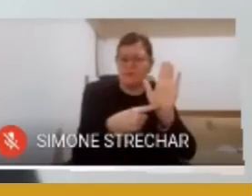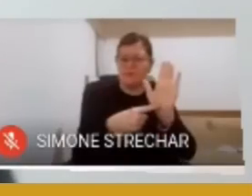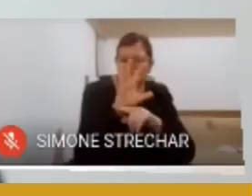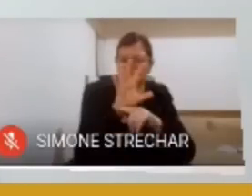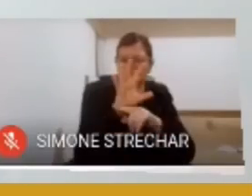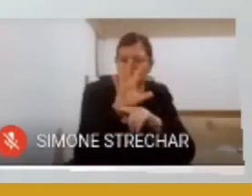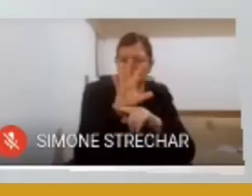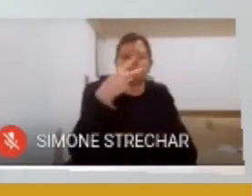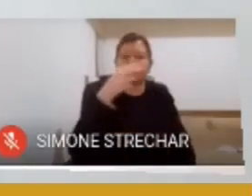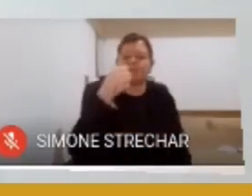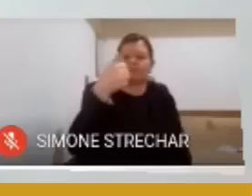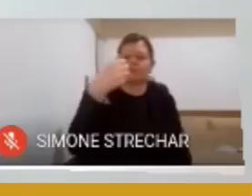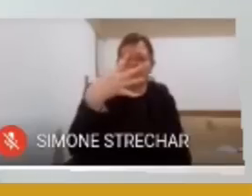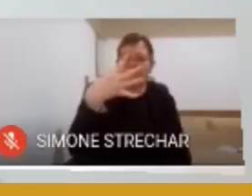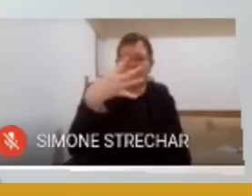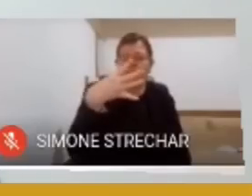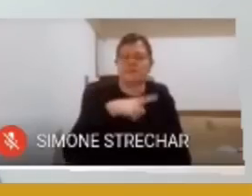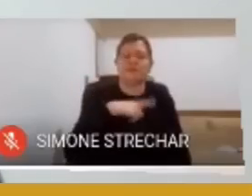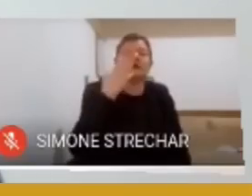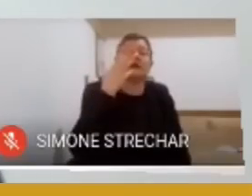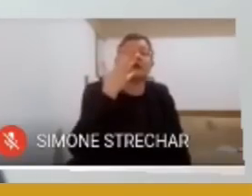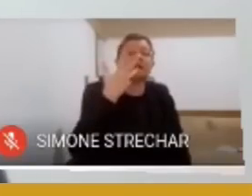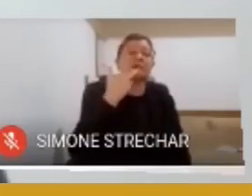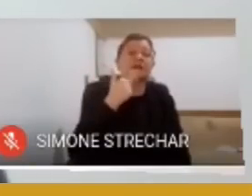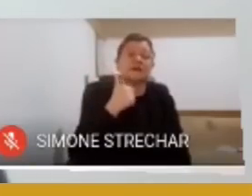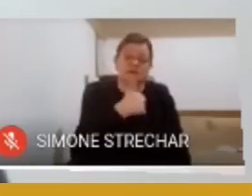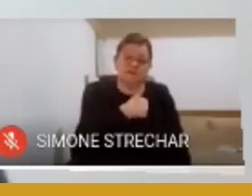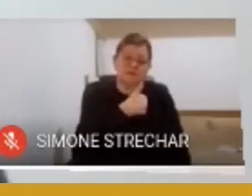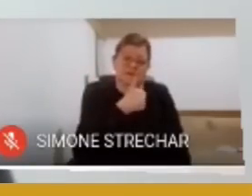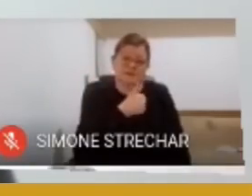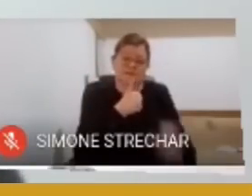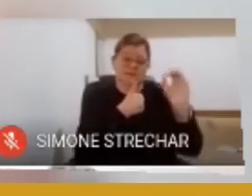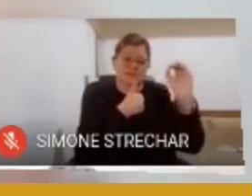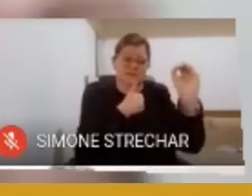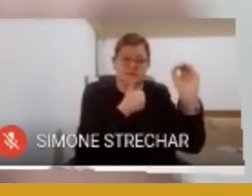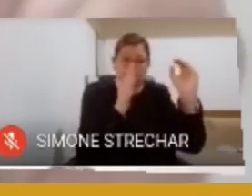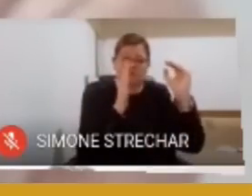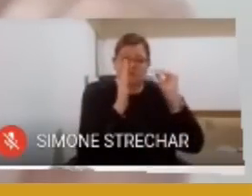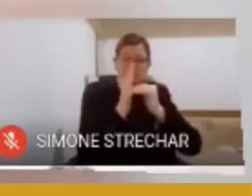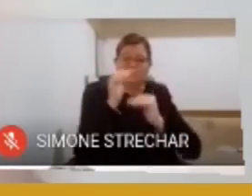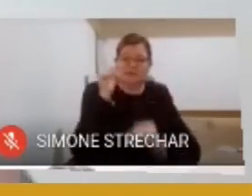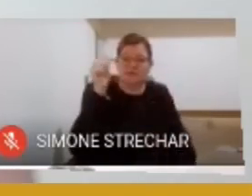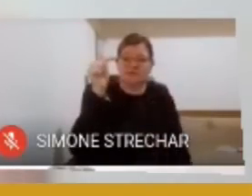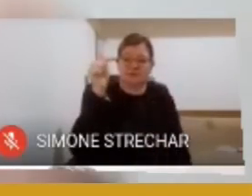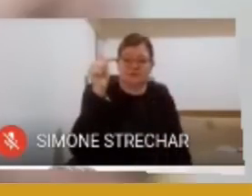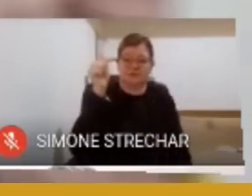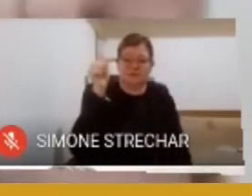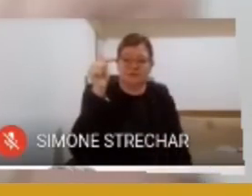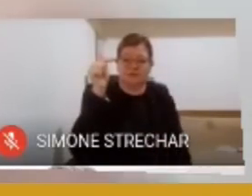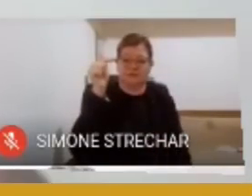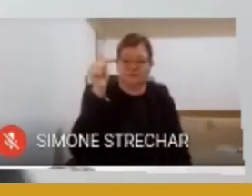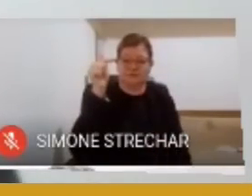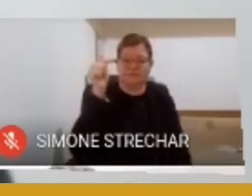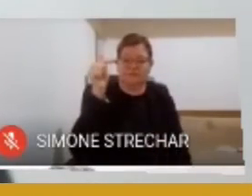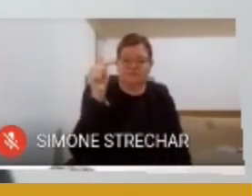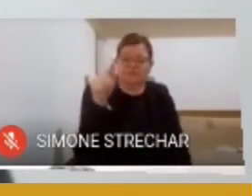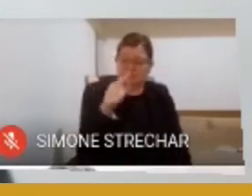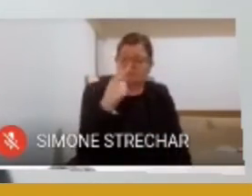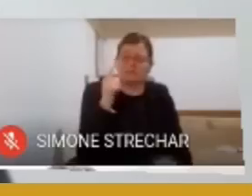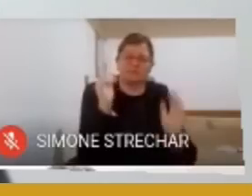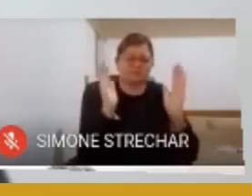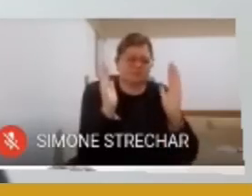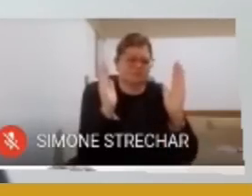7 anos, tá? Eu estou falando daquela nossa criança que está no primeiro ano do ensino fundamental, no segundo ano do ensino